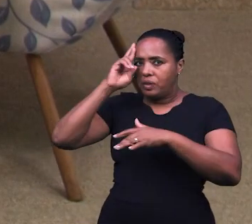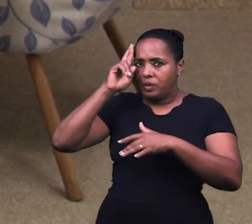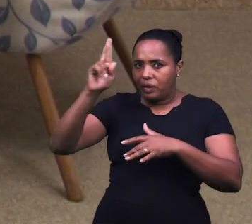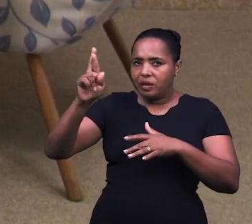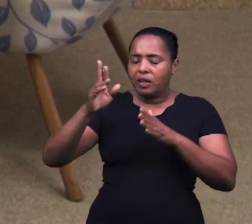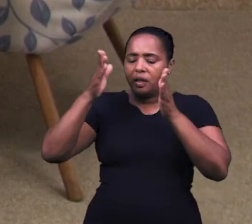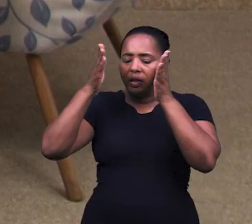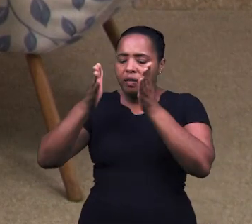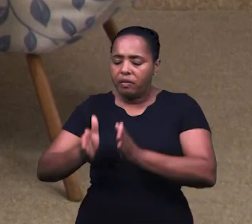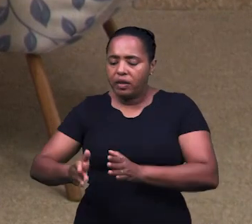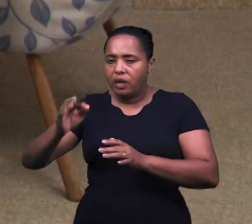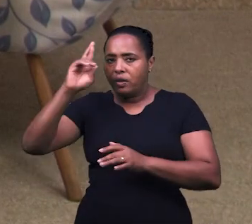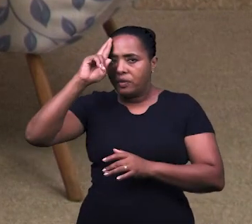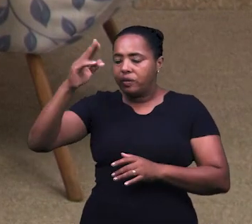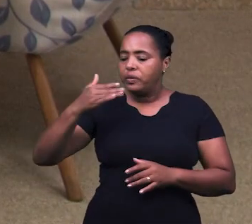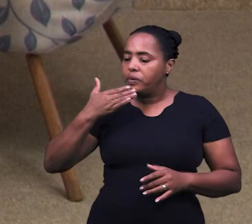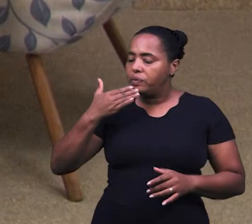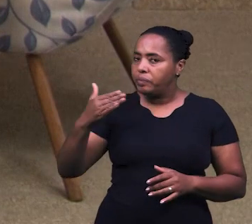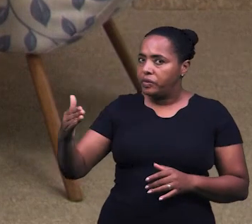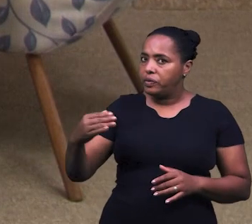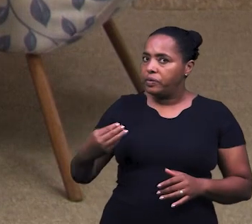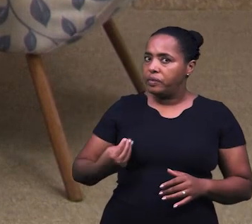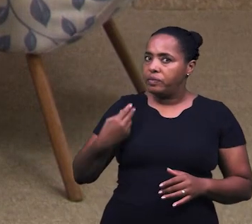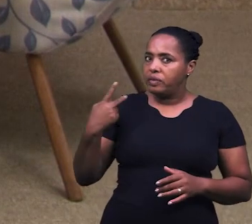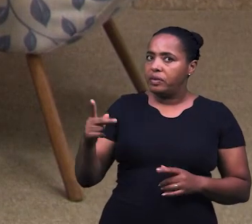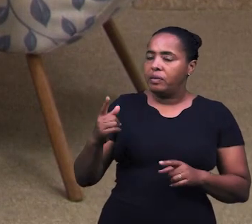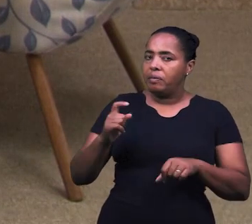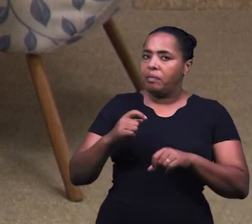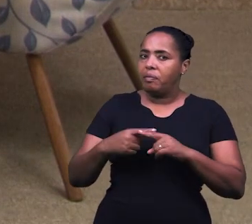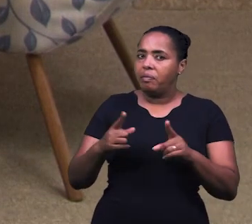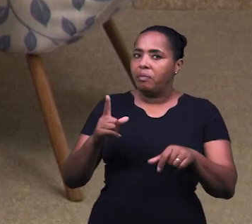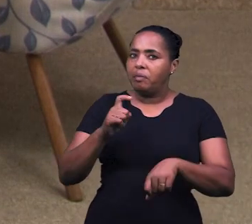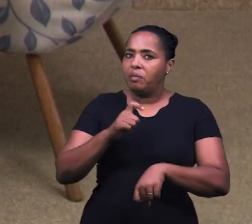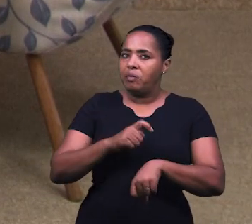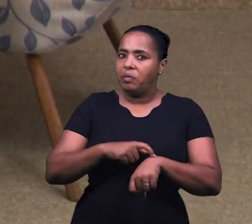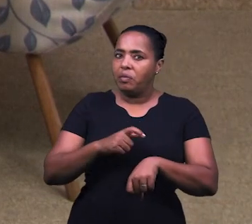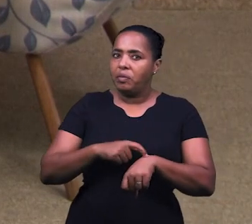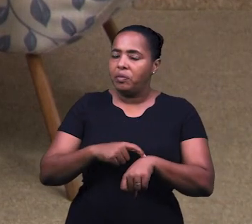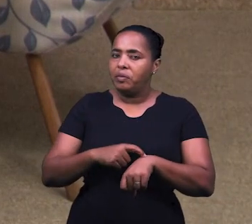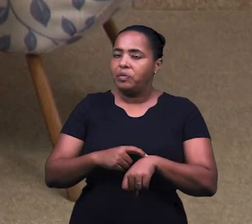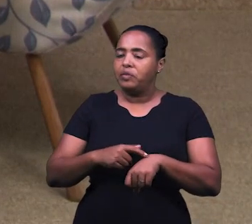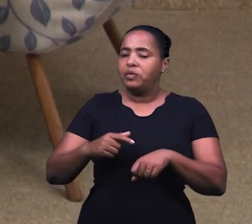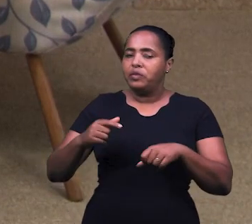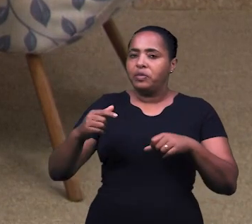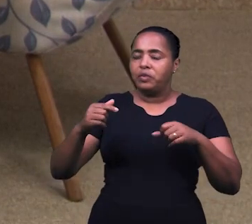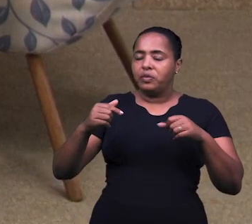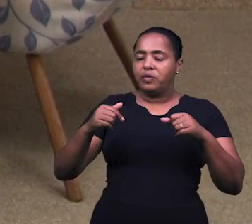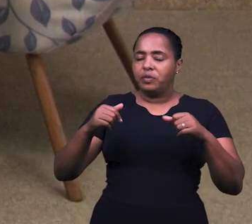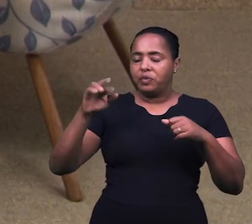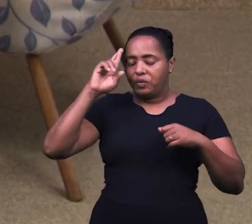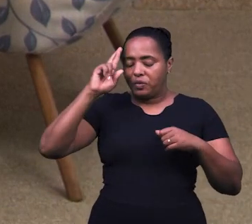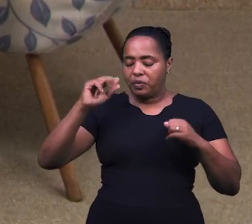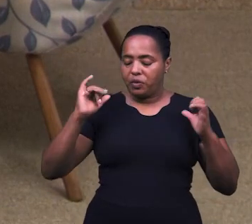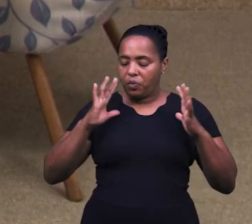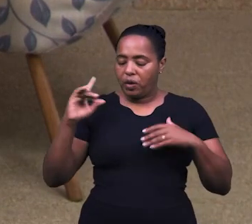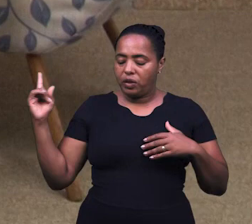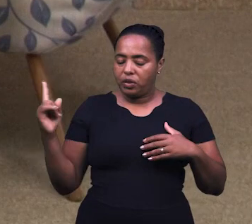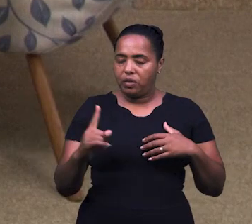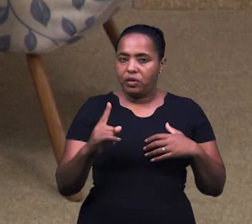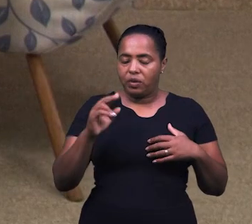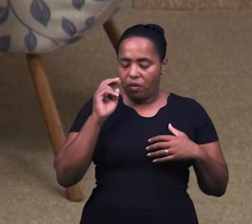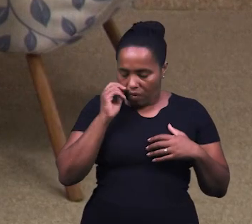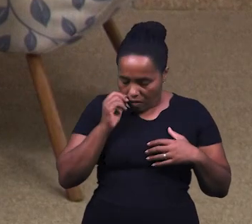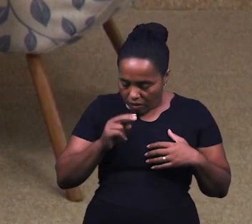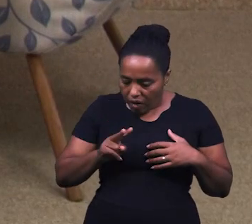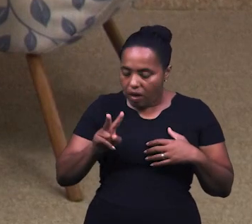ele. Ele foi fiel naquilo que o Senhor pediu à vida dele. Mas quando o Senhor enviou o seu anjo e houve ali um brado,